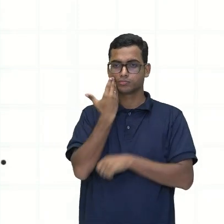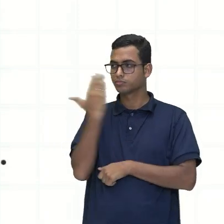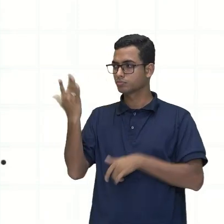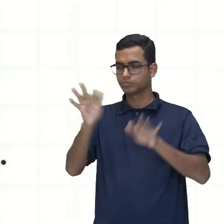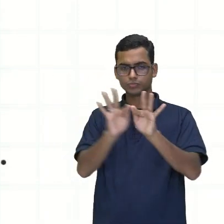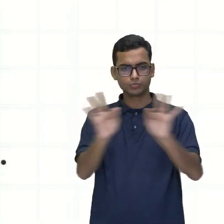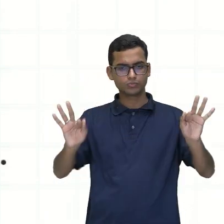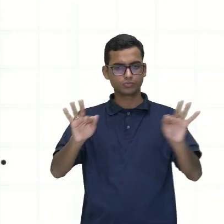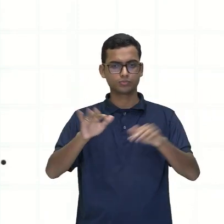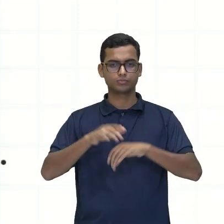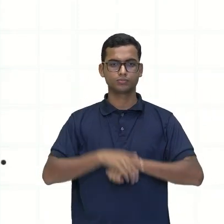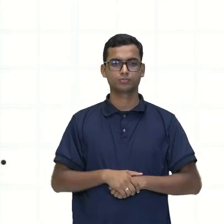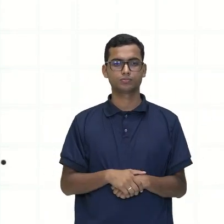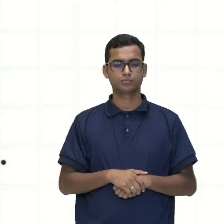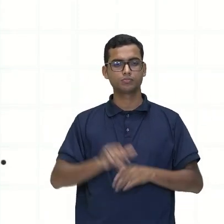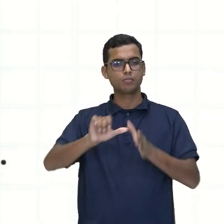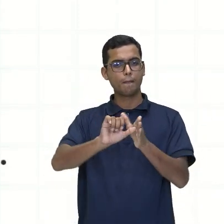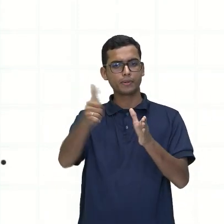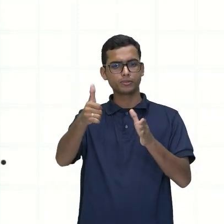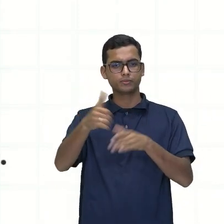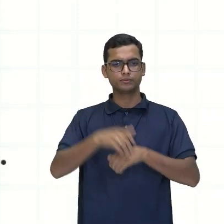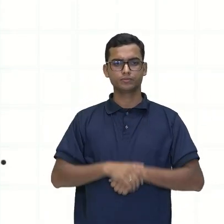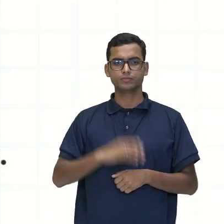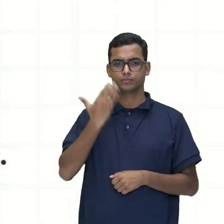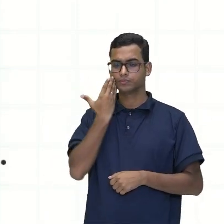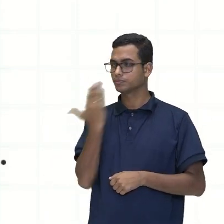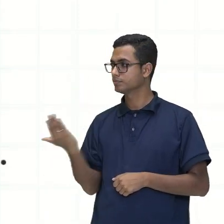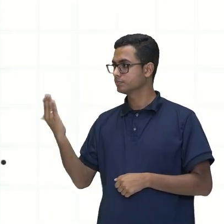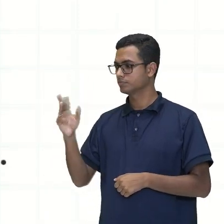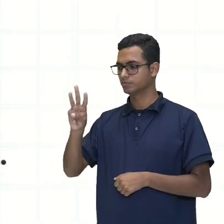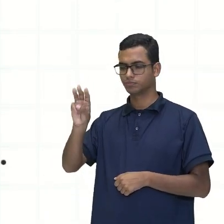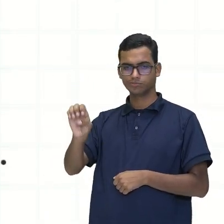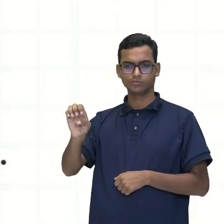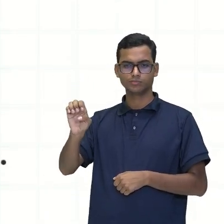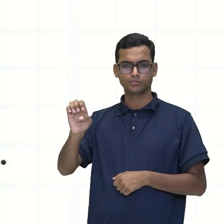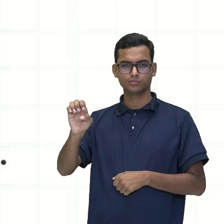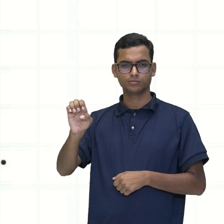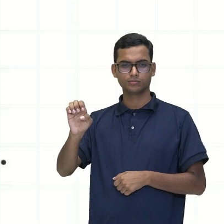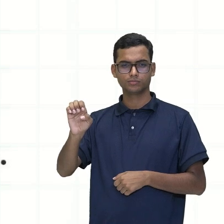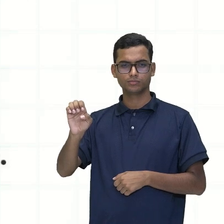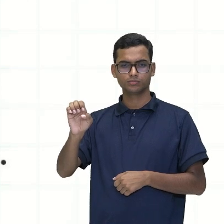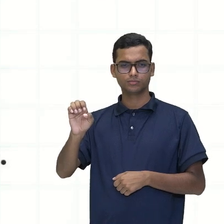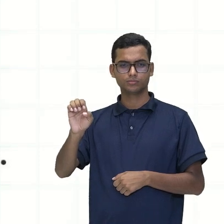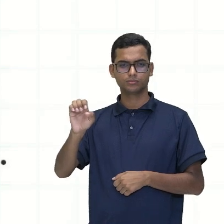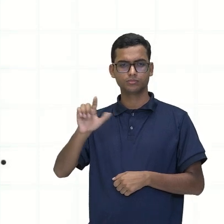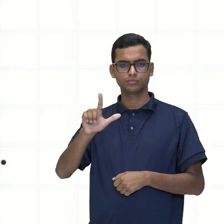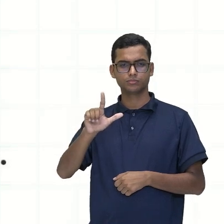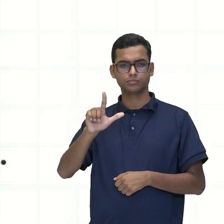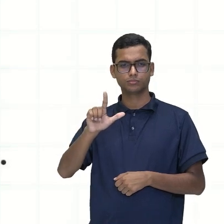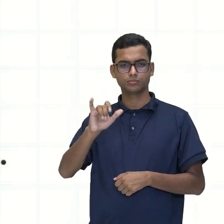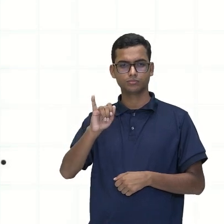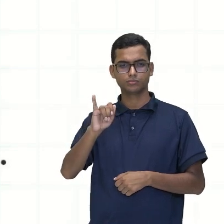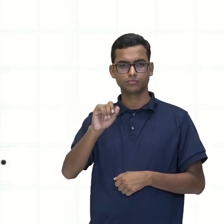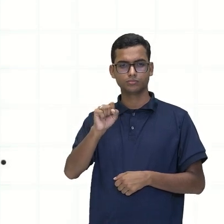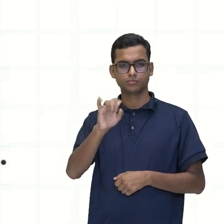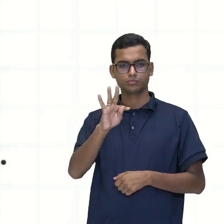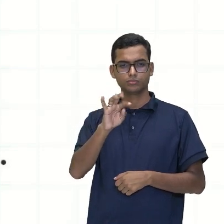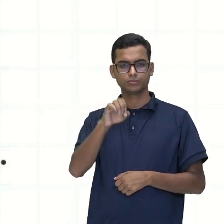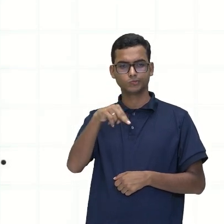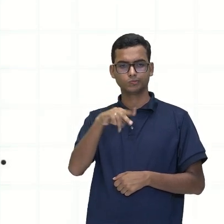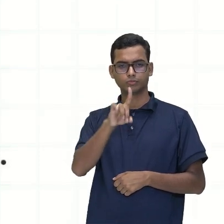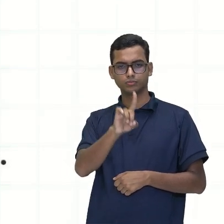diz o seguinte, ó. We listen, nós escutamos quem? O Caio, né? At his